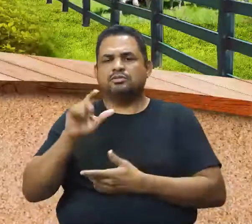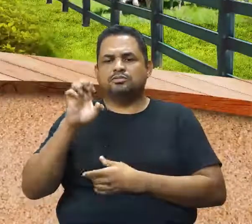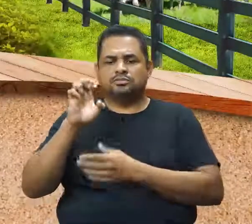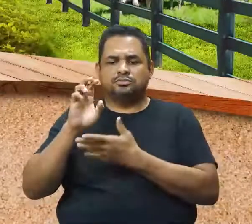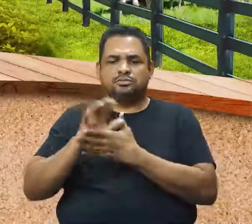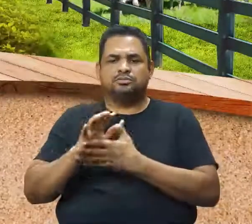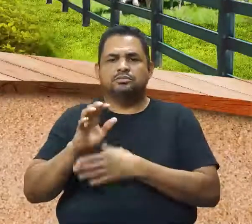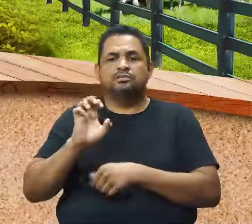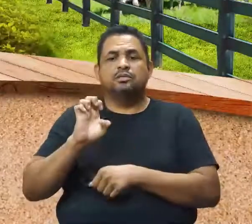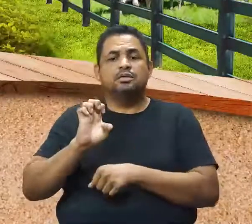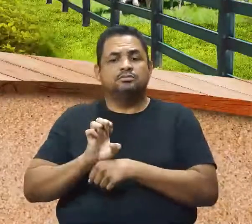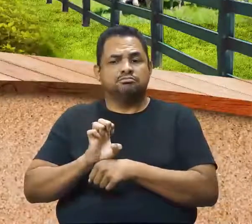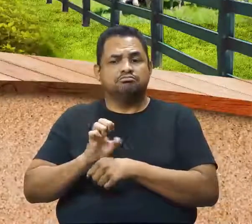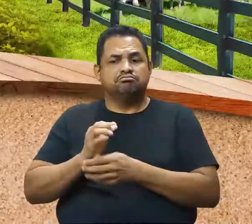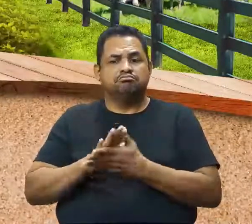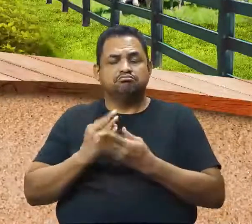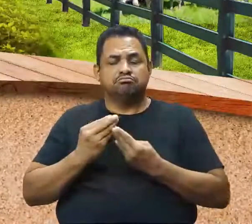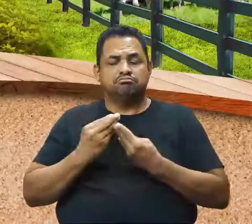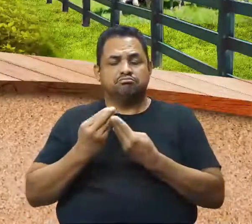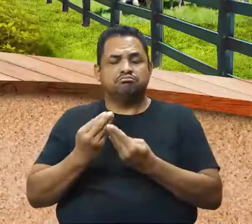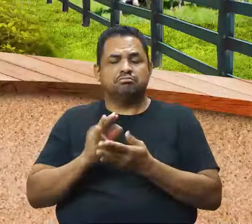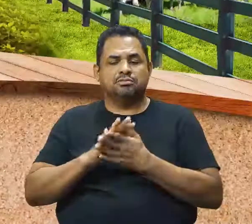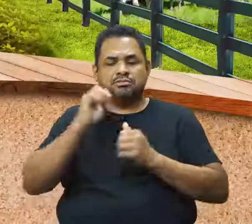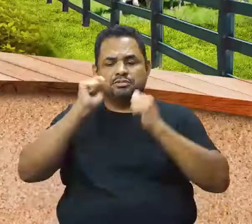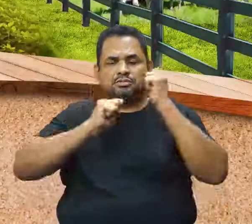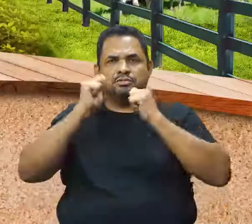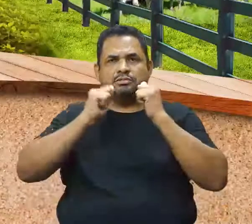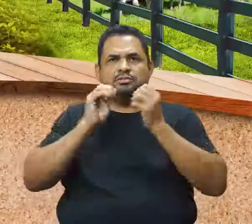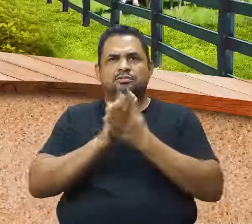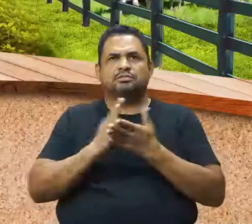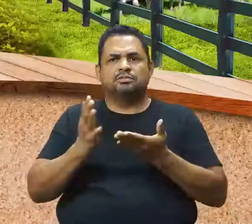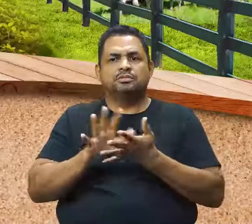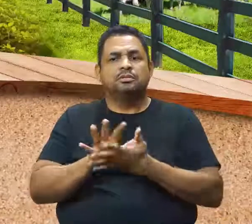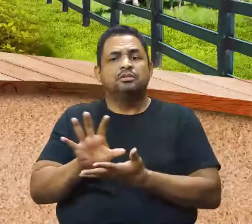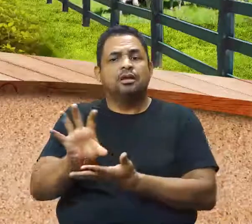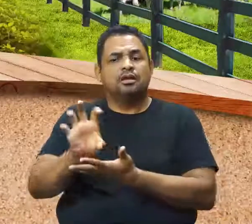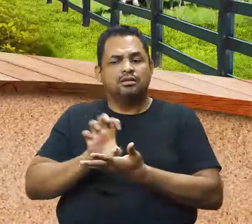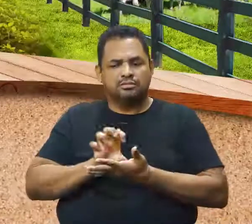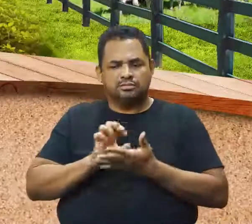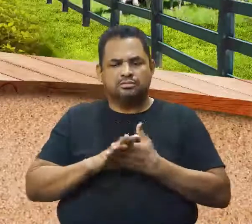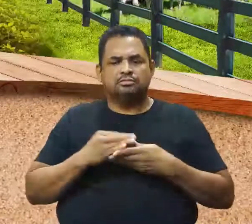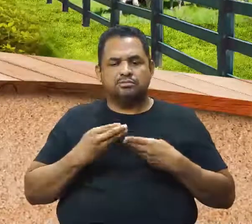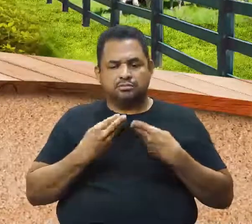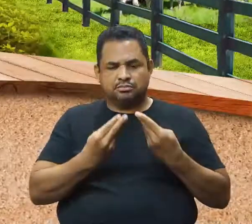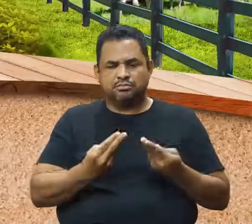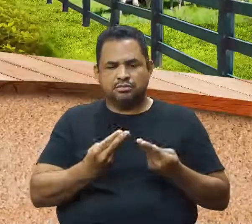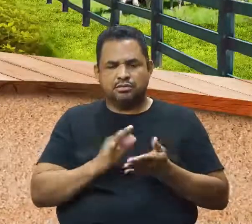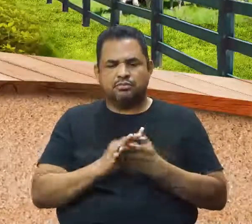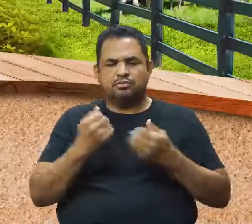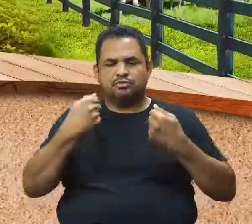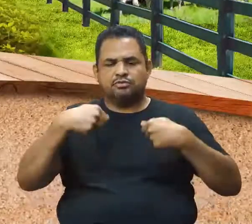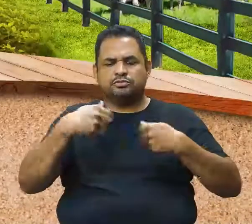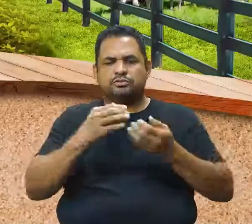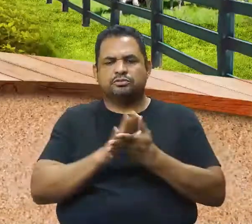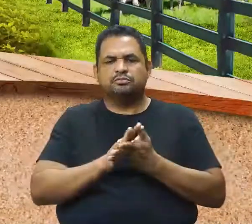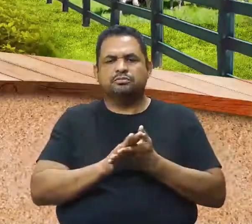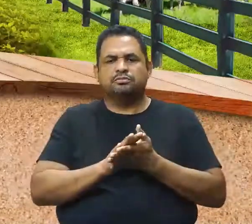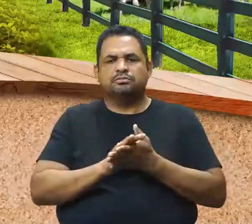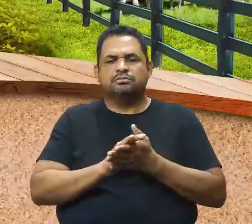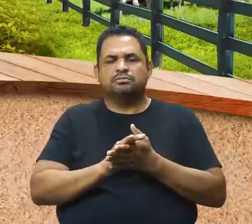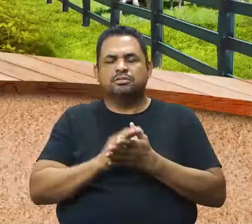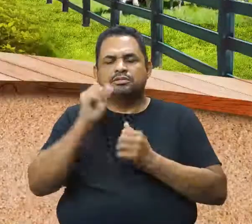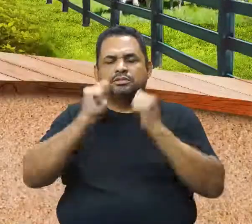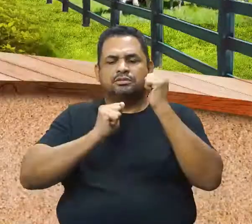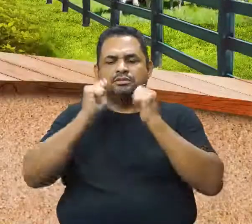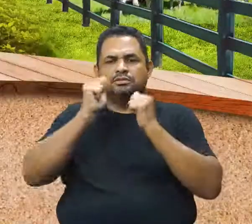atender às necessidades das indústrias que lá estão. Então vamos atrair e dar condições para essas indústrias se instalarem, não é isso?